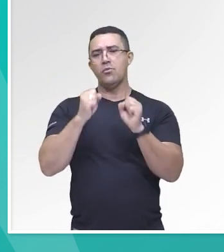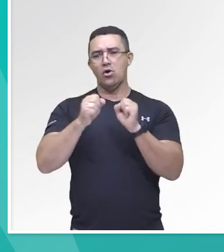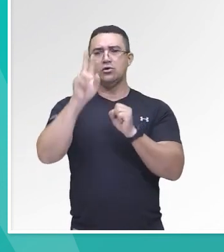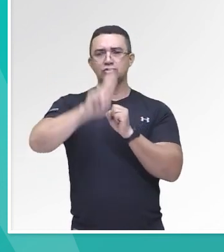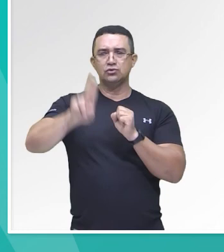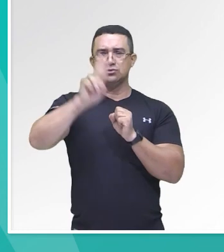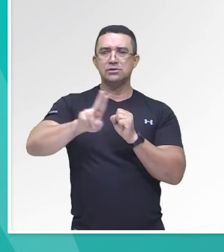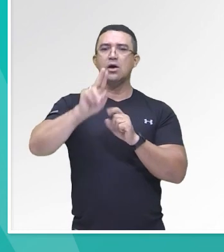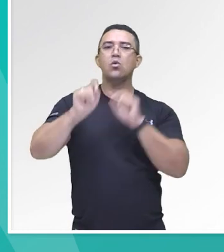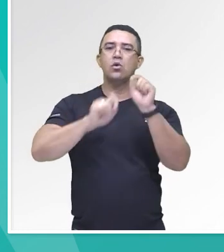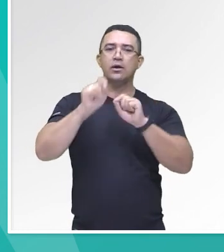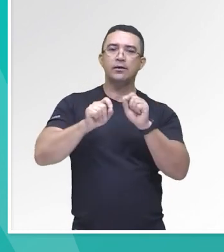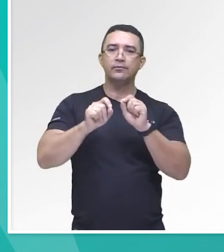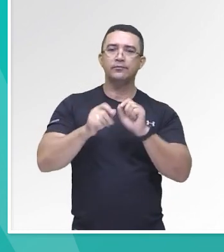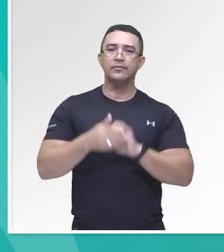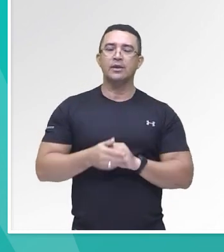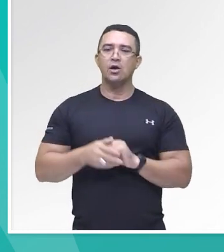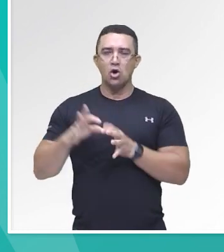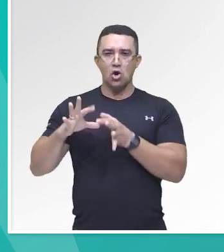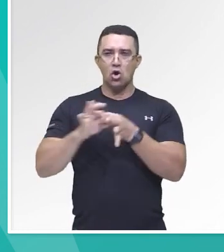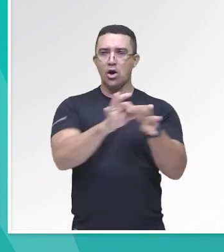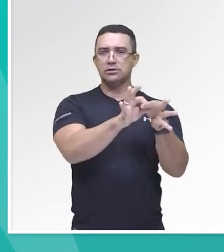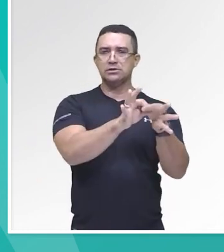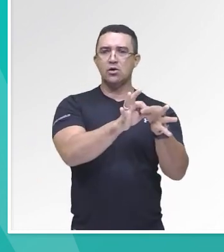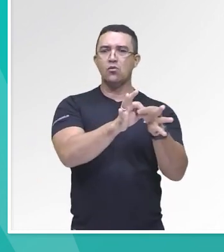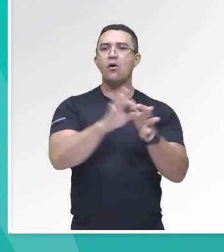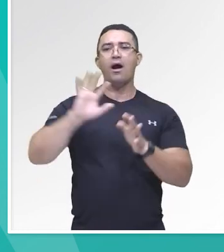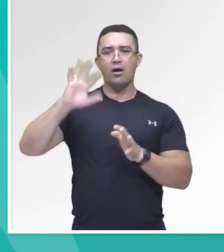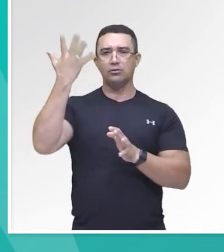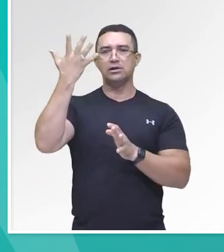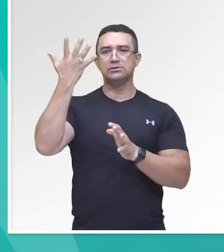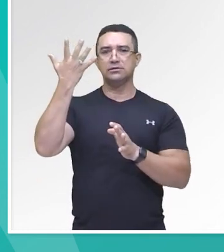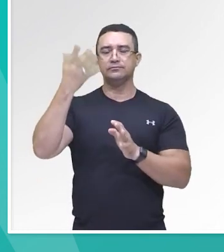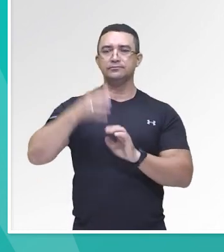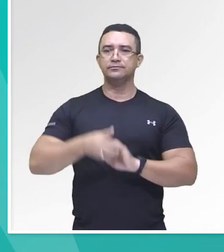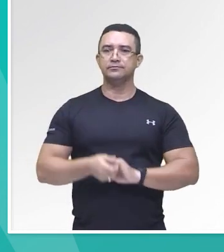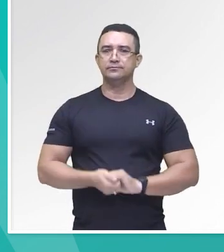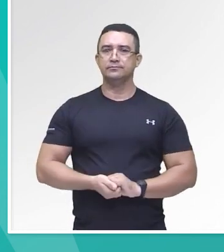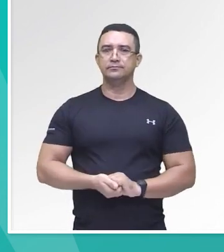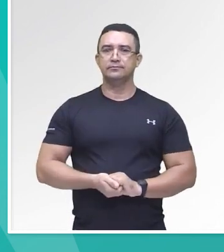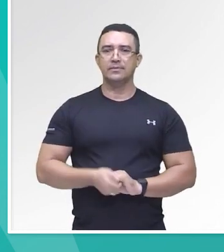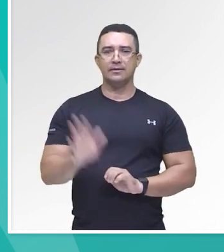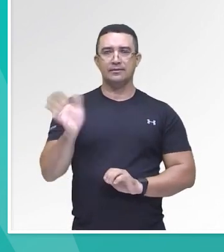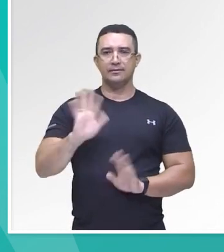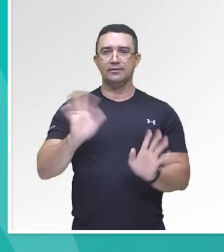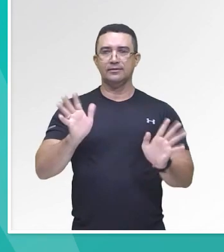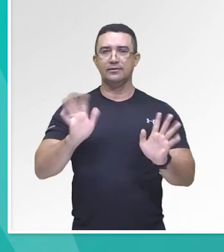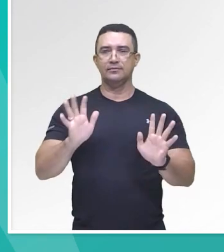para fazer a minha coesão acontecer. Beleza, gente? Até a próxima!